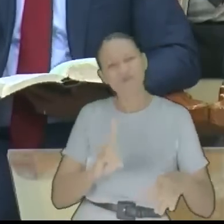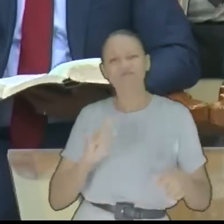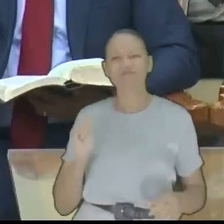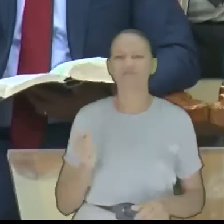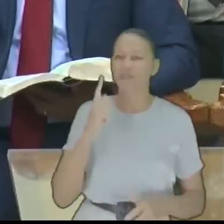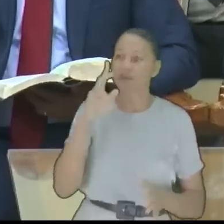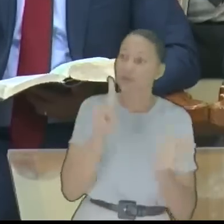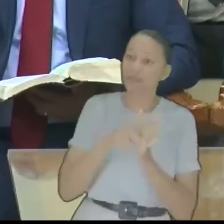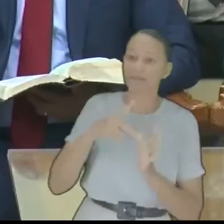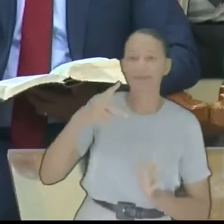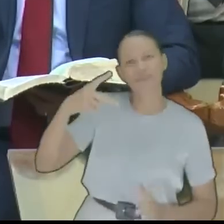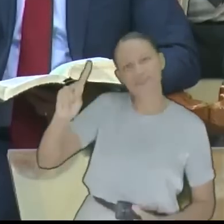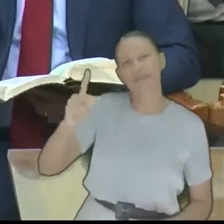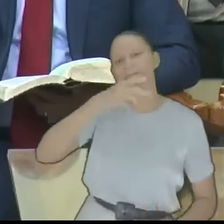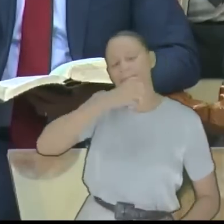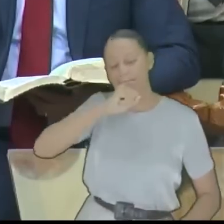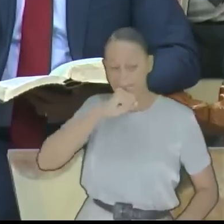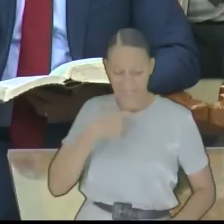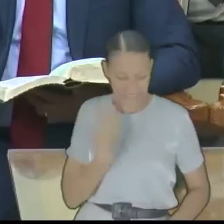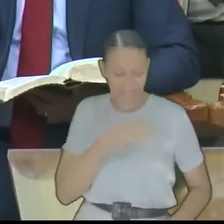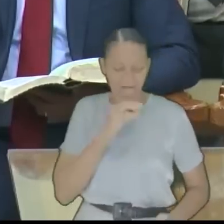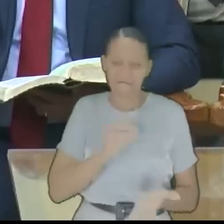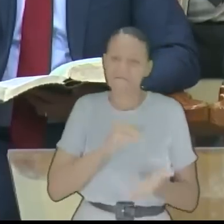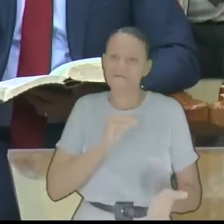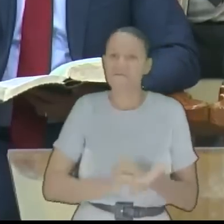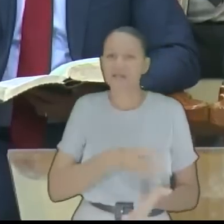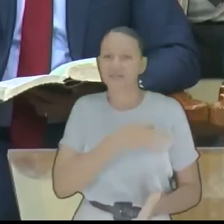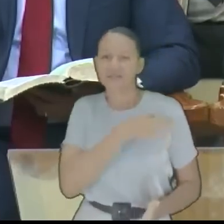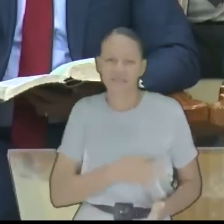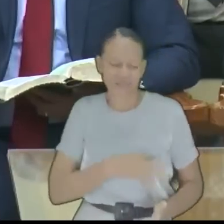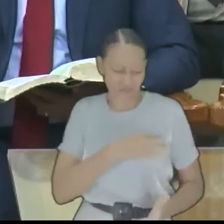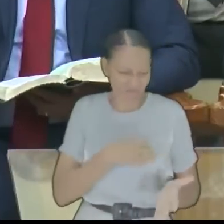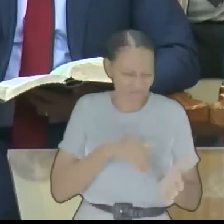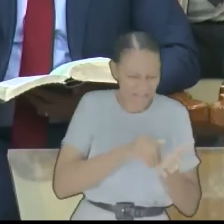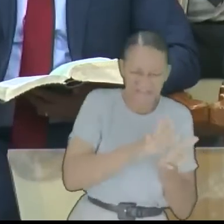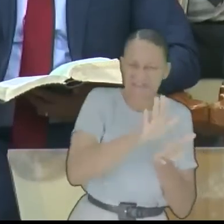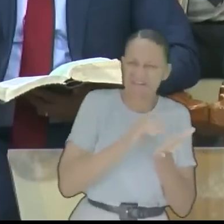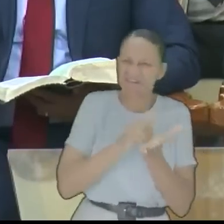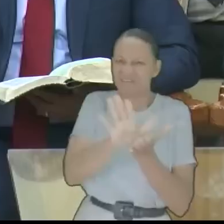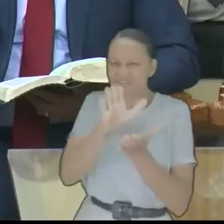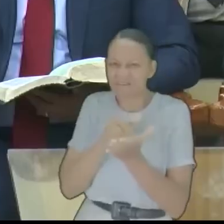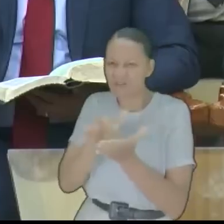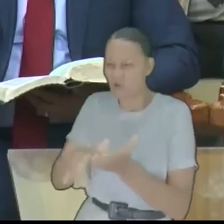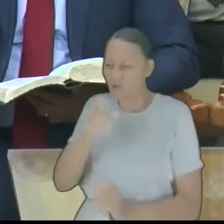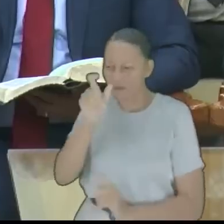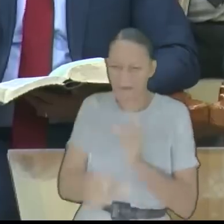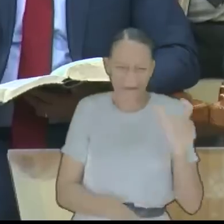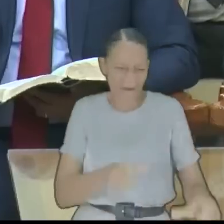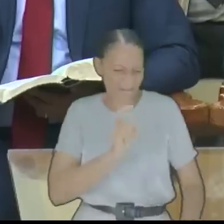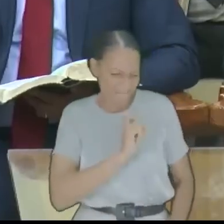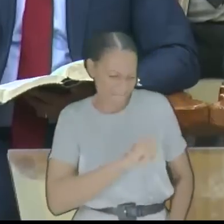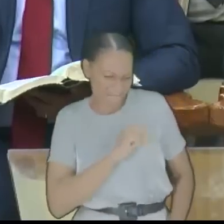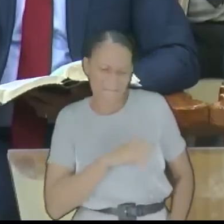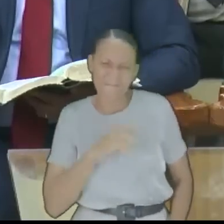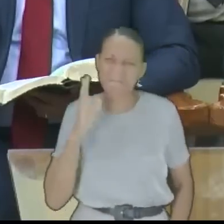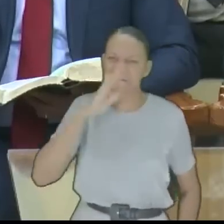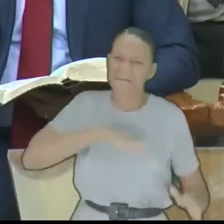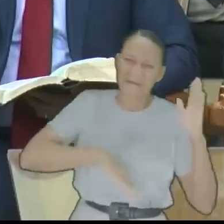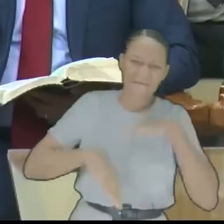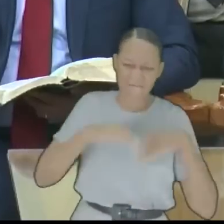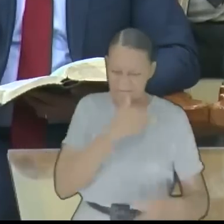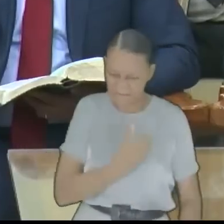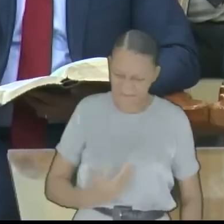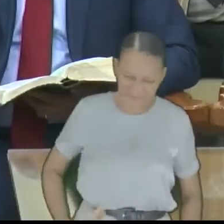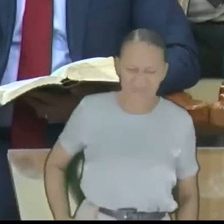Aleluia! A injustiça vai ser varrida da terra. Os homens maus, os homens perversos, os homens que governam